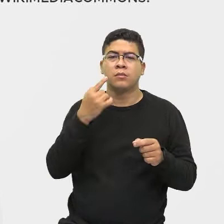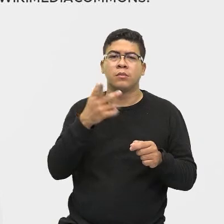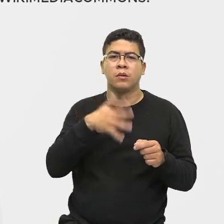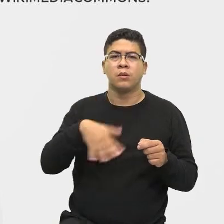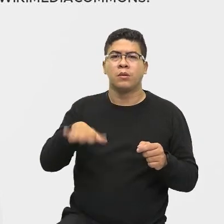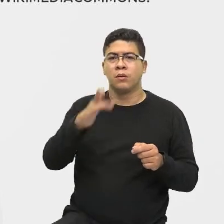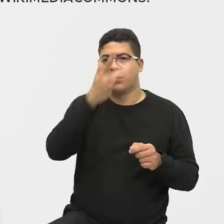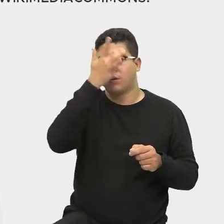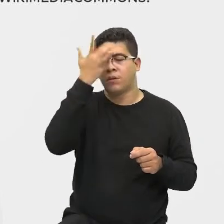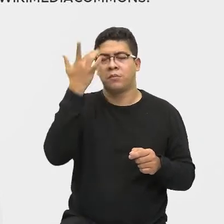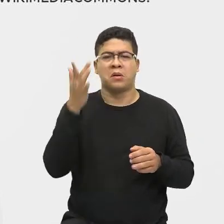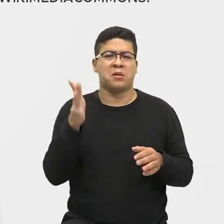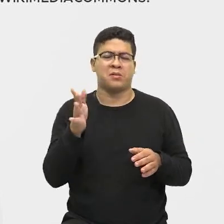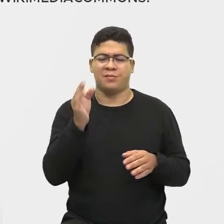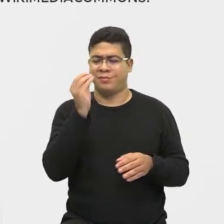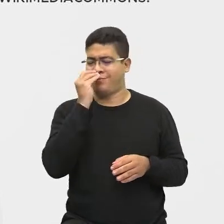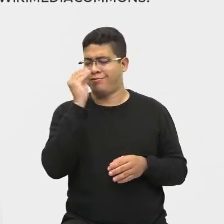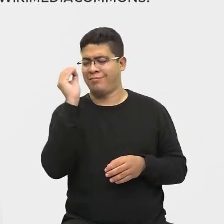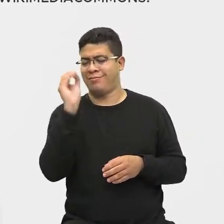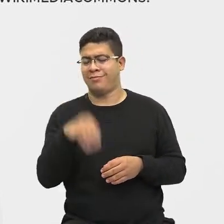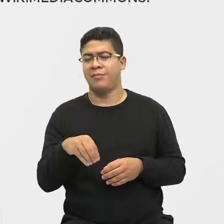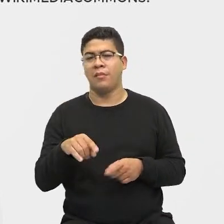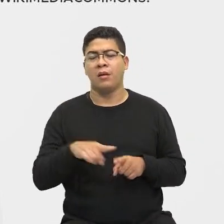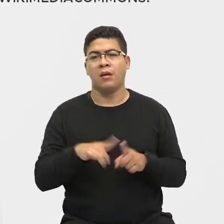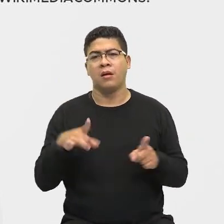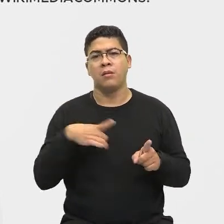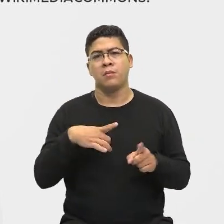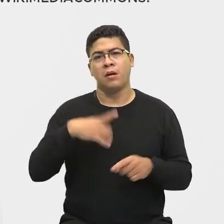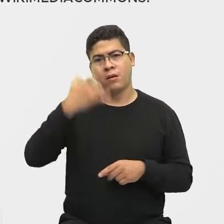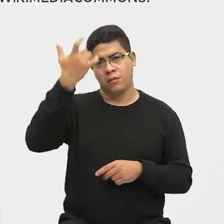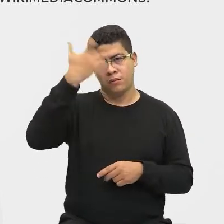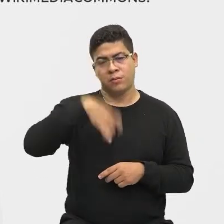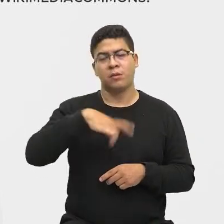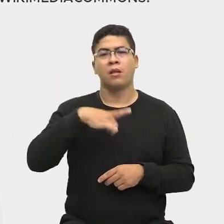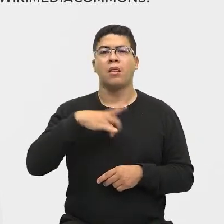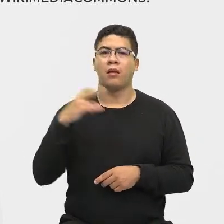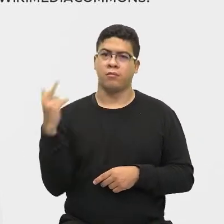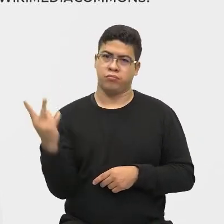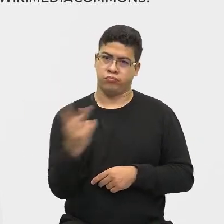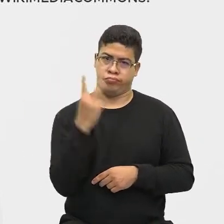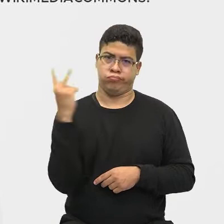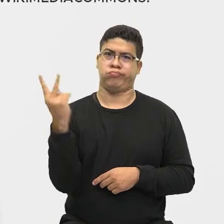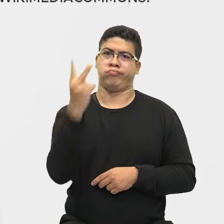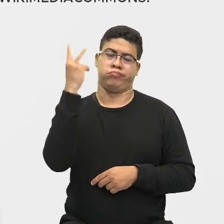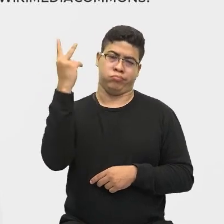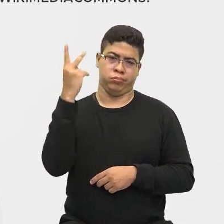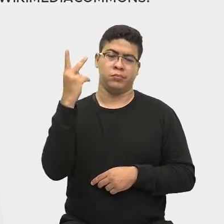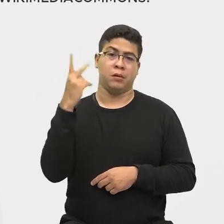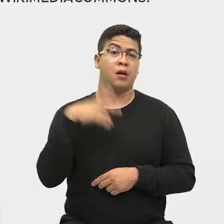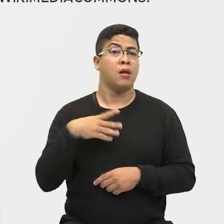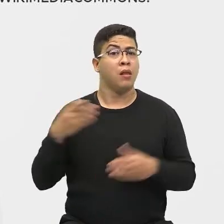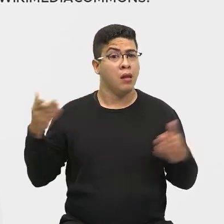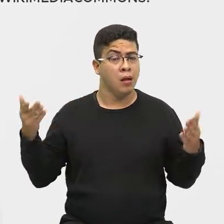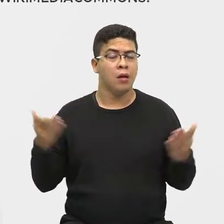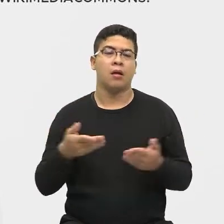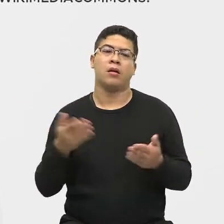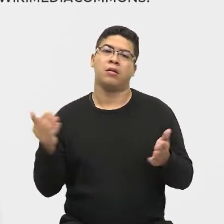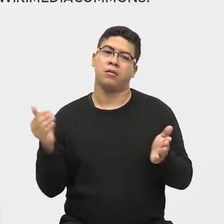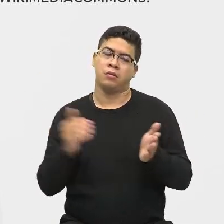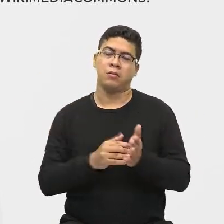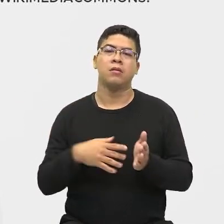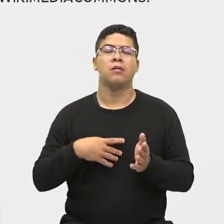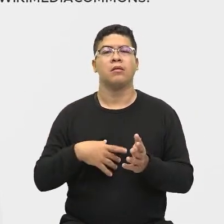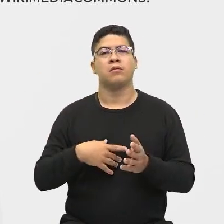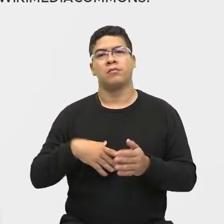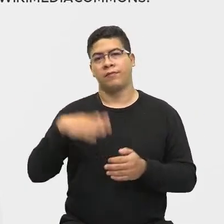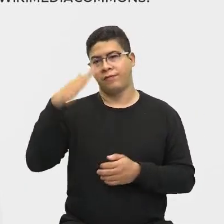gente eram insignificantes, mas para ele tinha muito valor. E hoje ele até hoje, faz muito sucesso